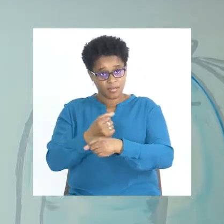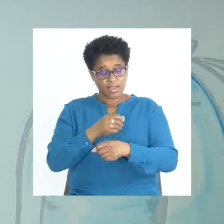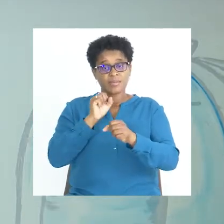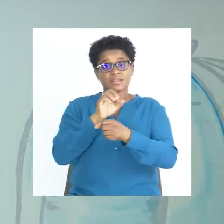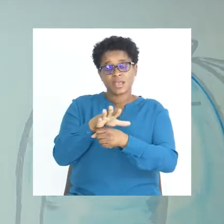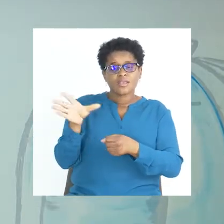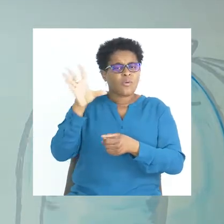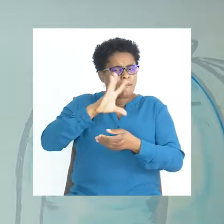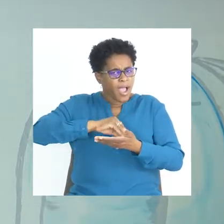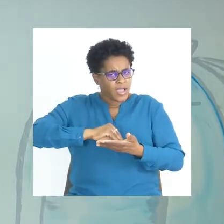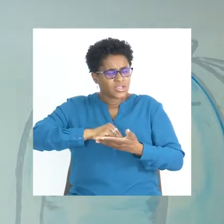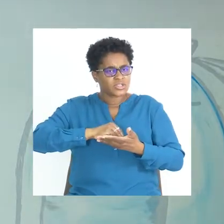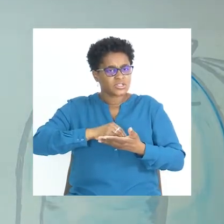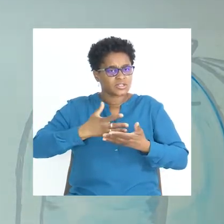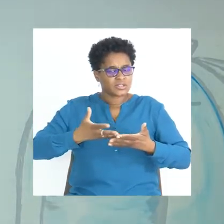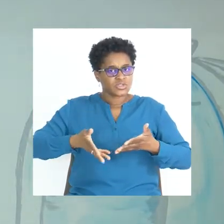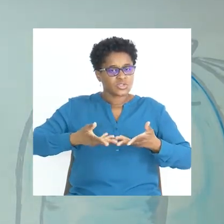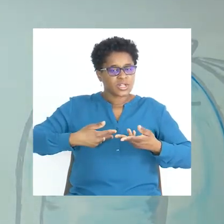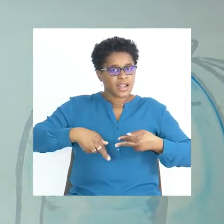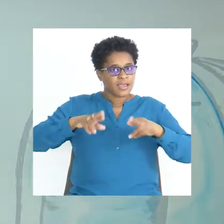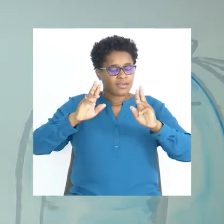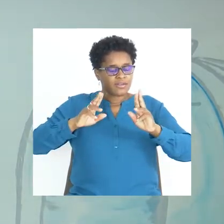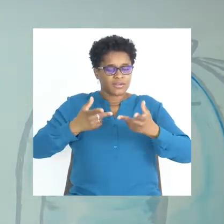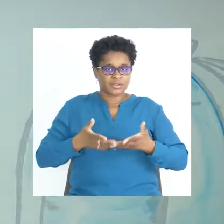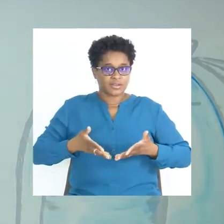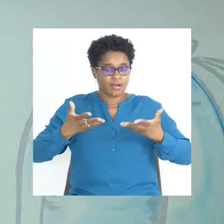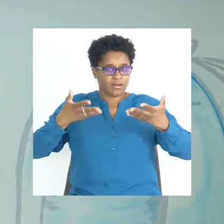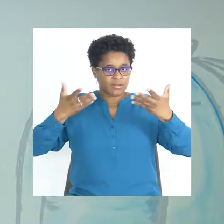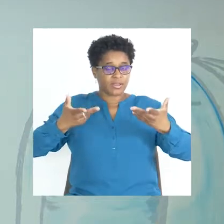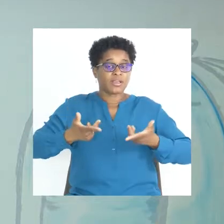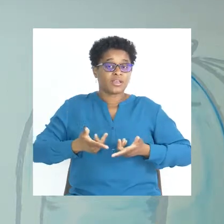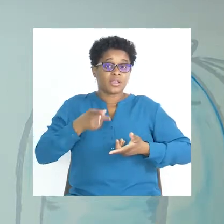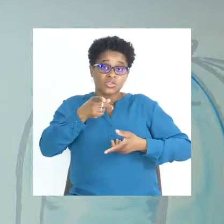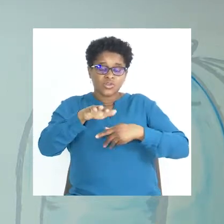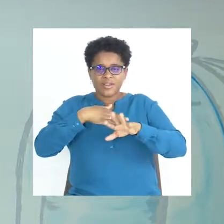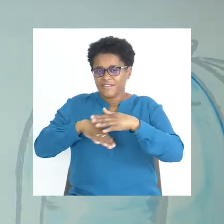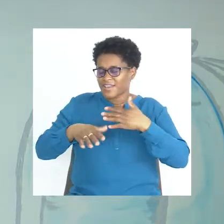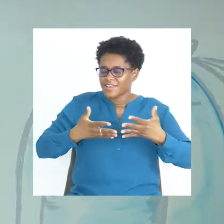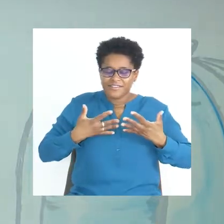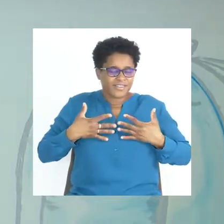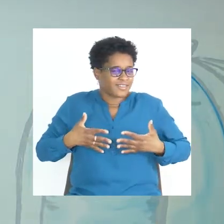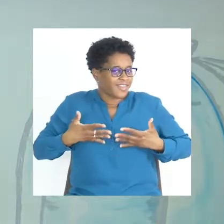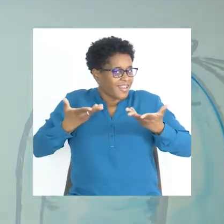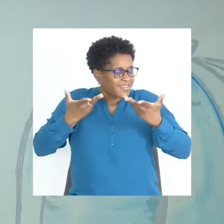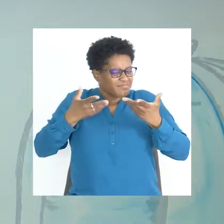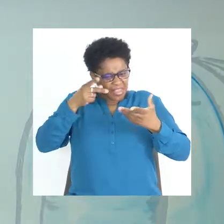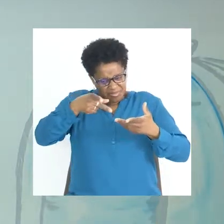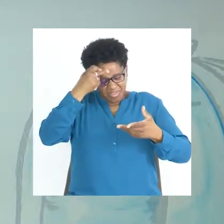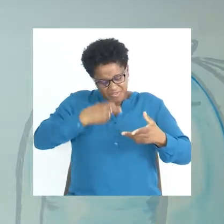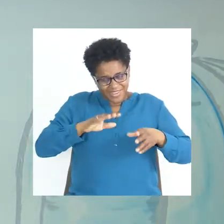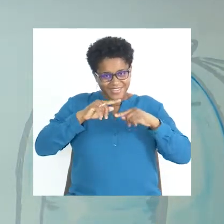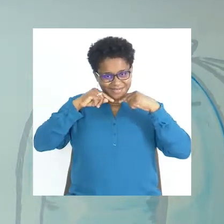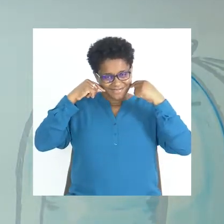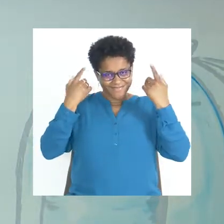trabalhas a mensagem com mais soltidez, tu fazes aquilo com mais à vontade, sentes mais